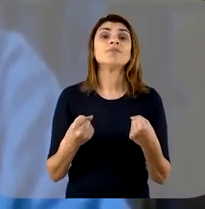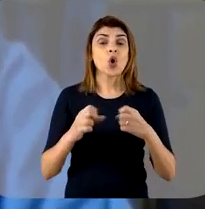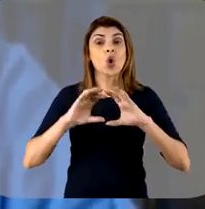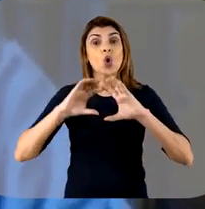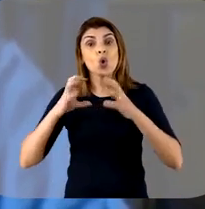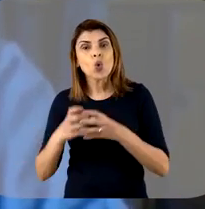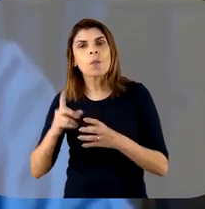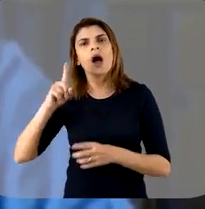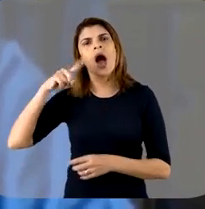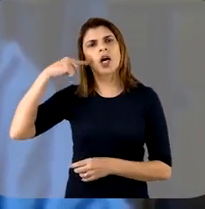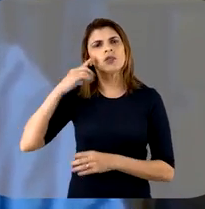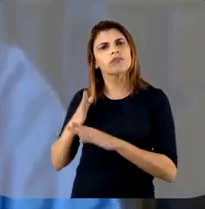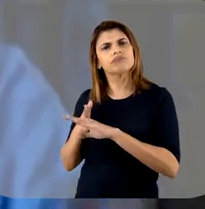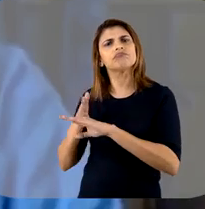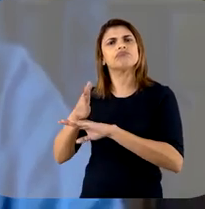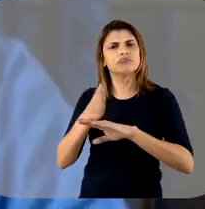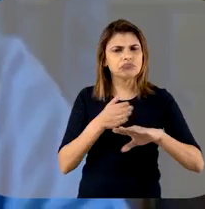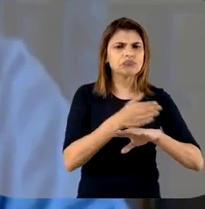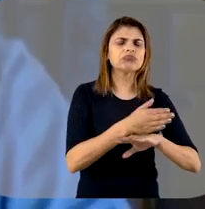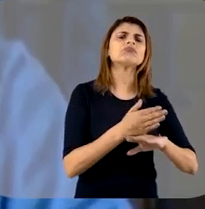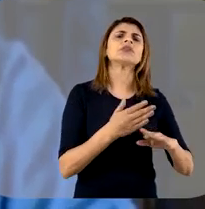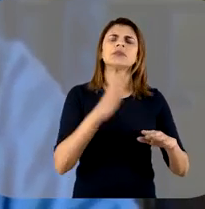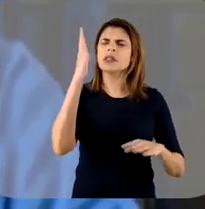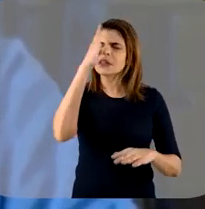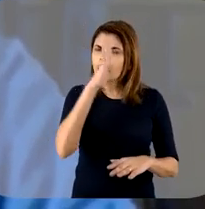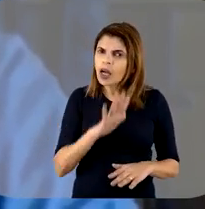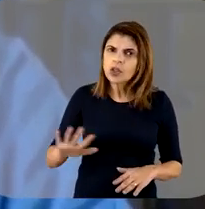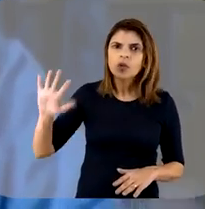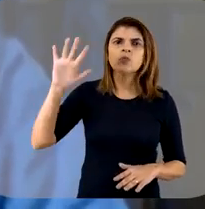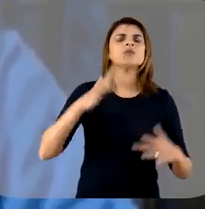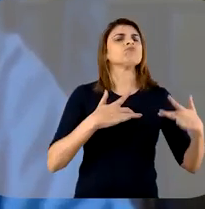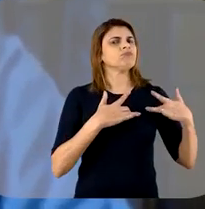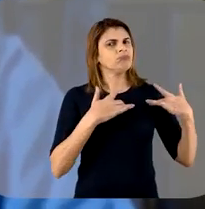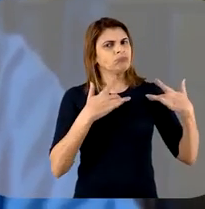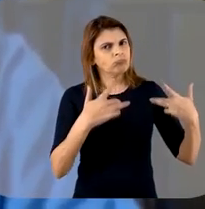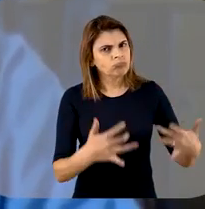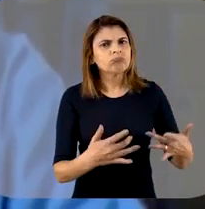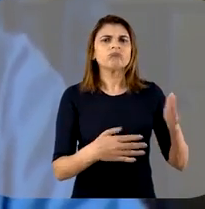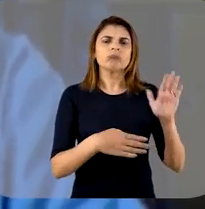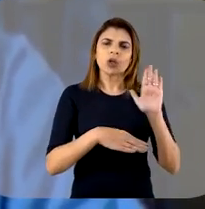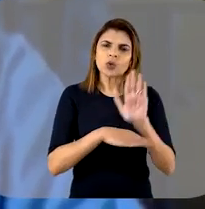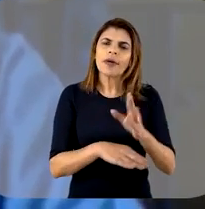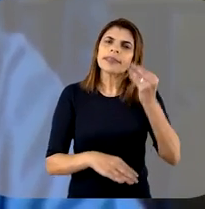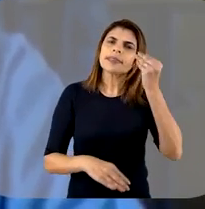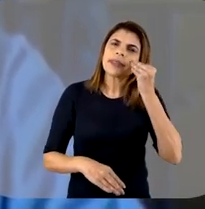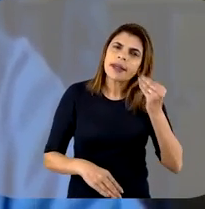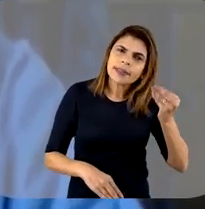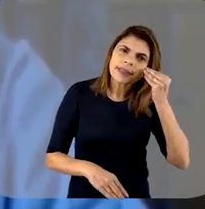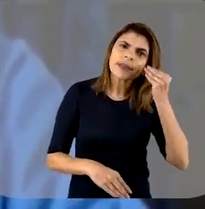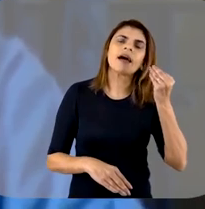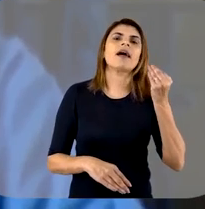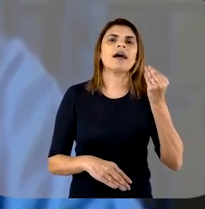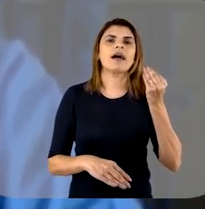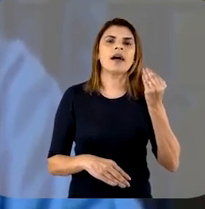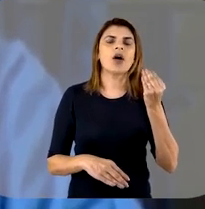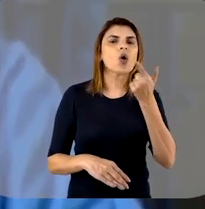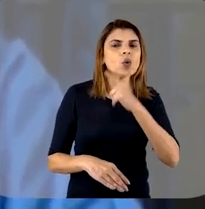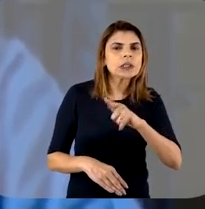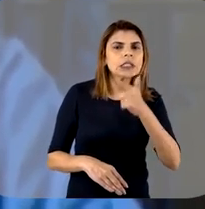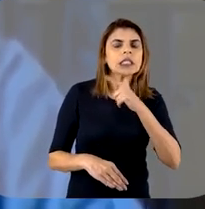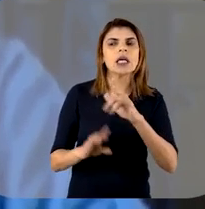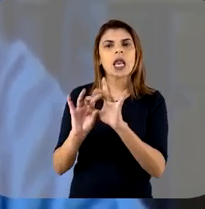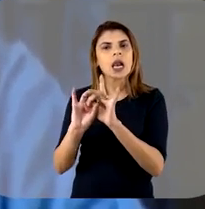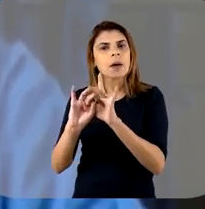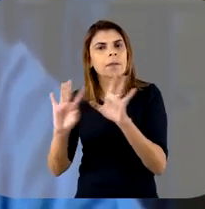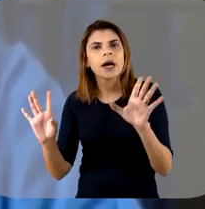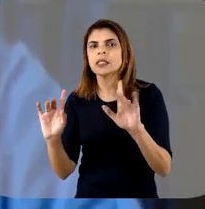grupos de advogados, né, nacionalmente se solidarizaram para tentar, né, requerer liberação